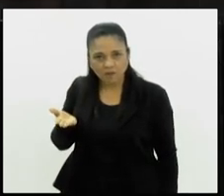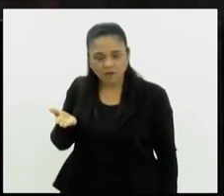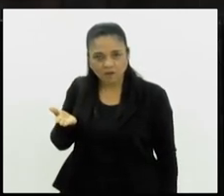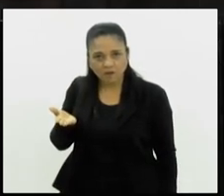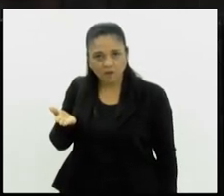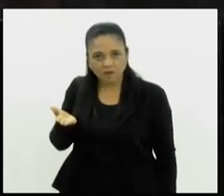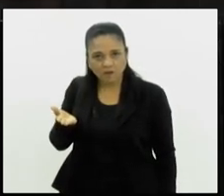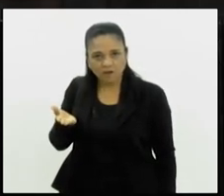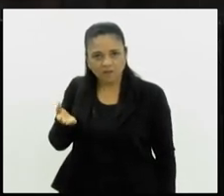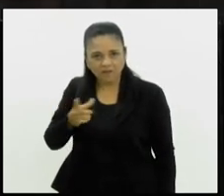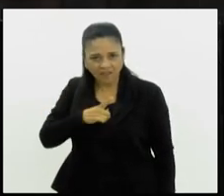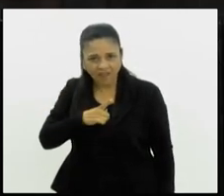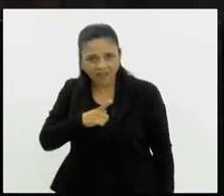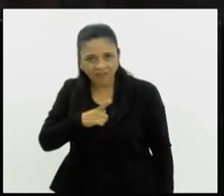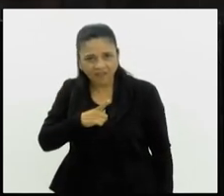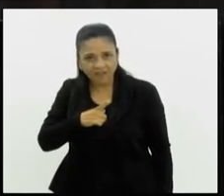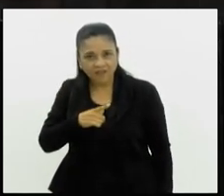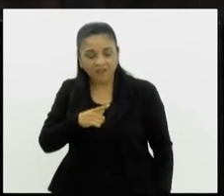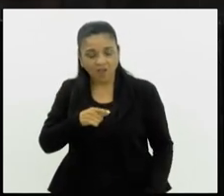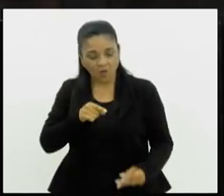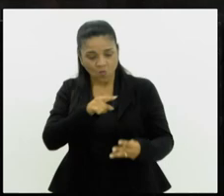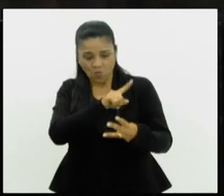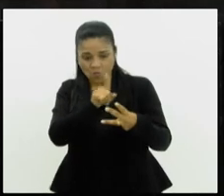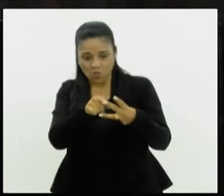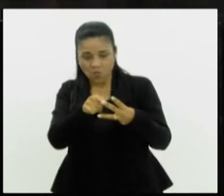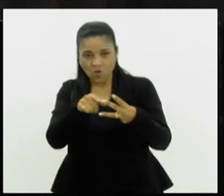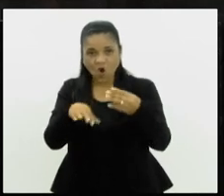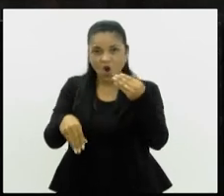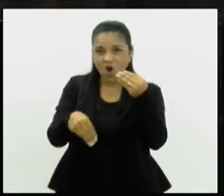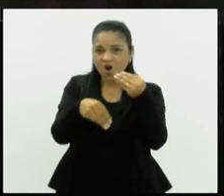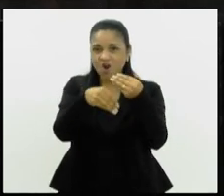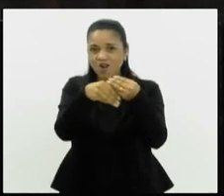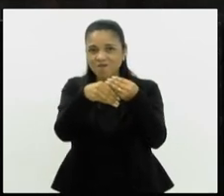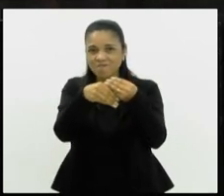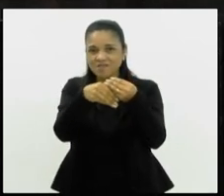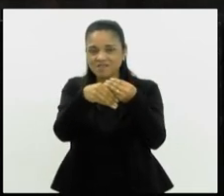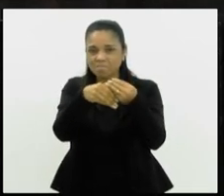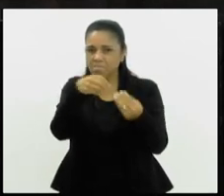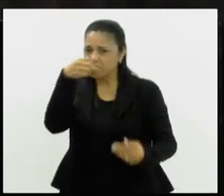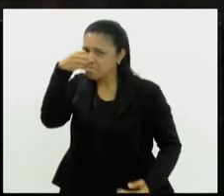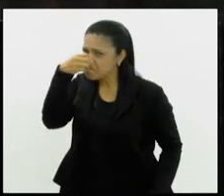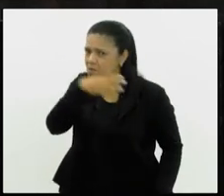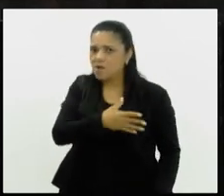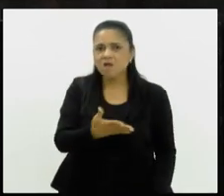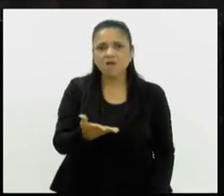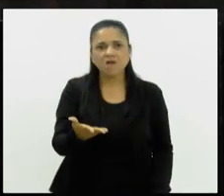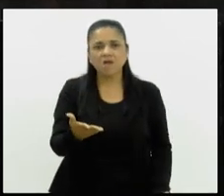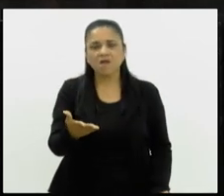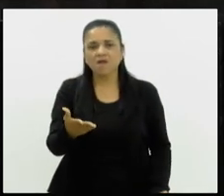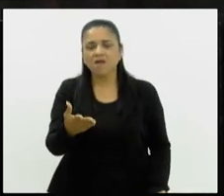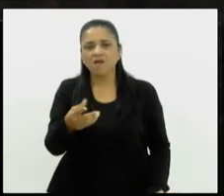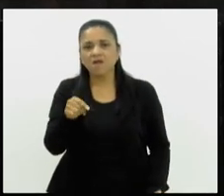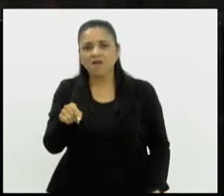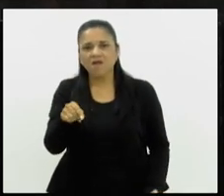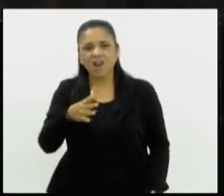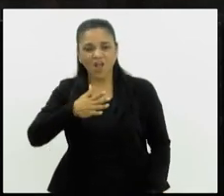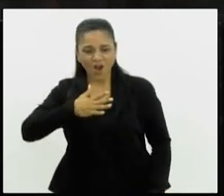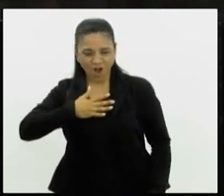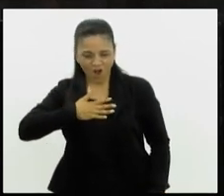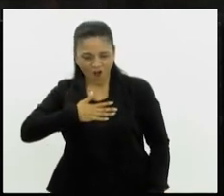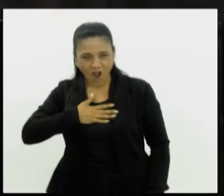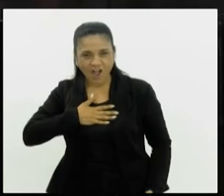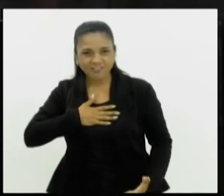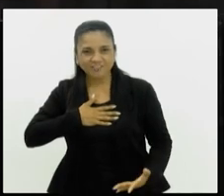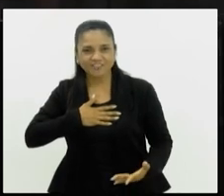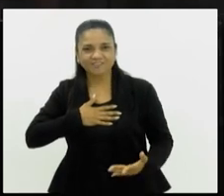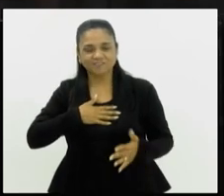E que o outro complementa de forma mais bizarra ainda, dizendo que ela gosta de ficar por